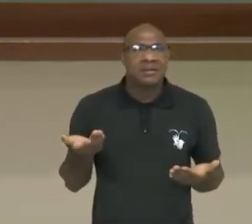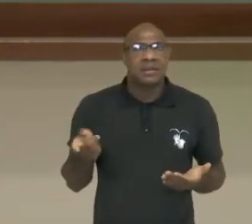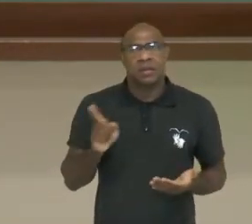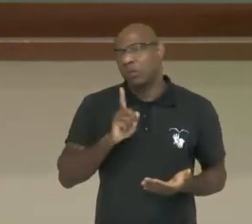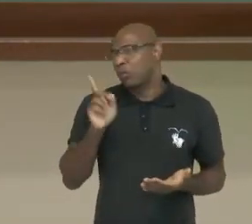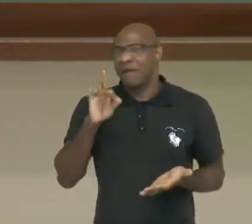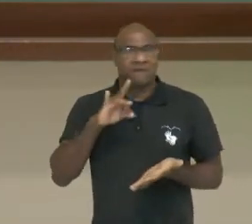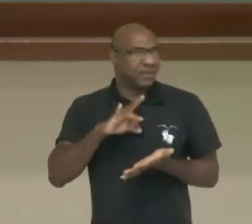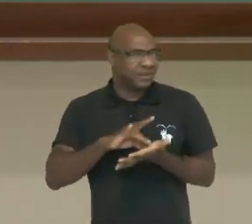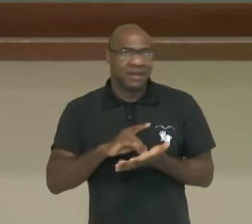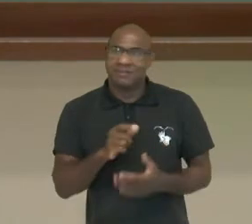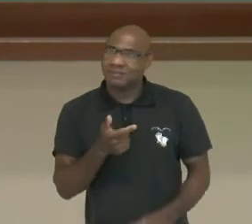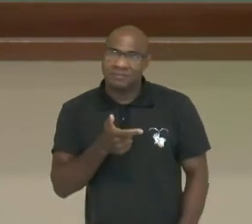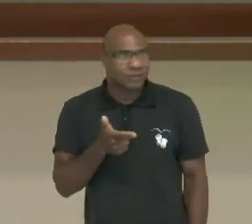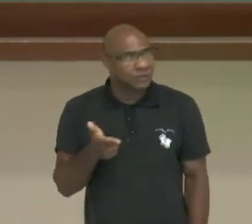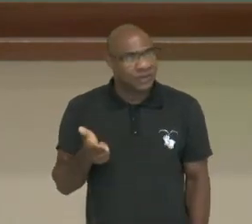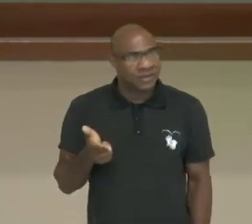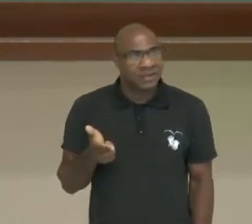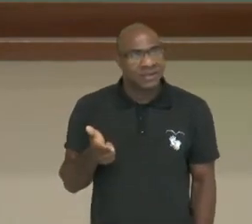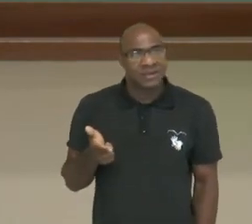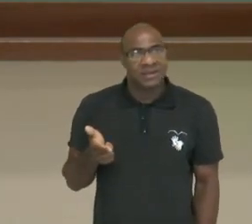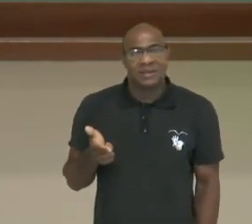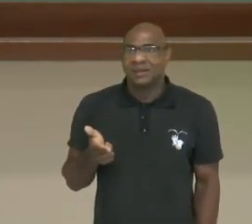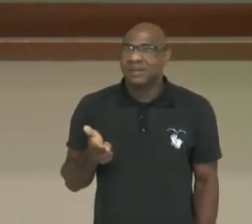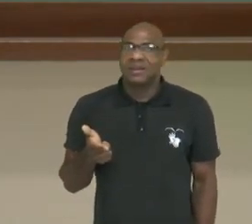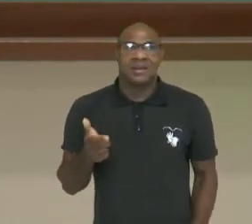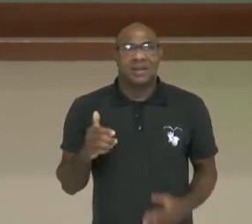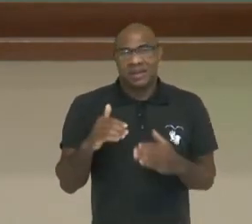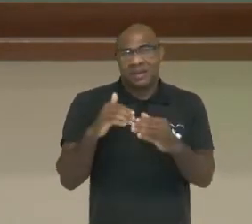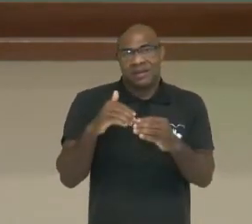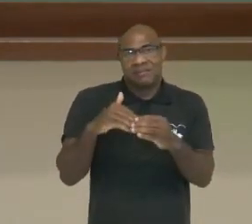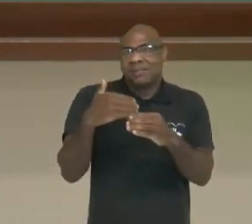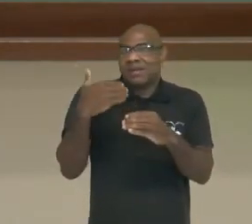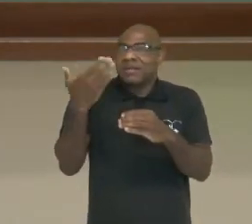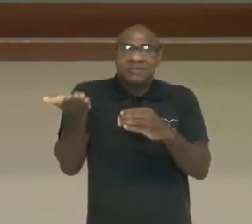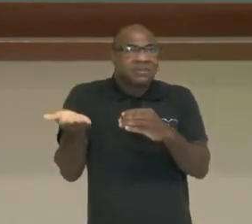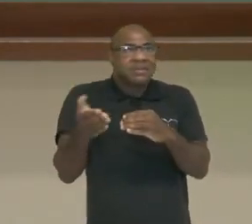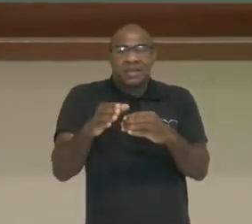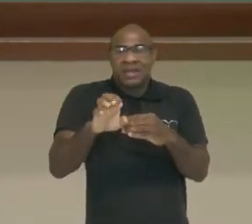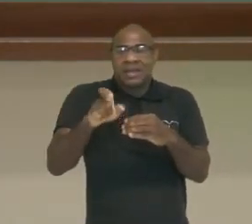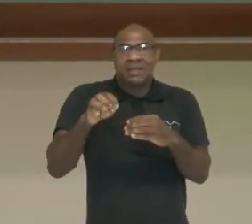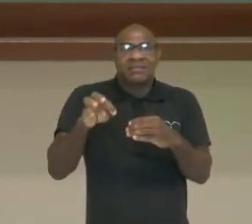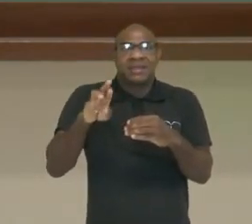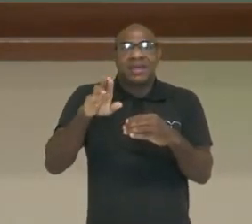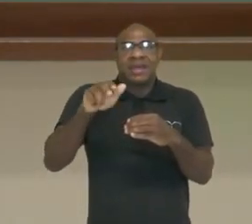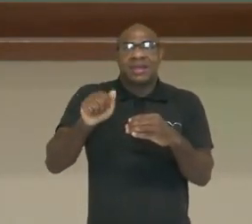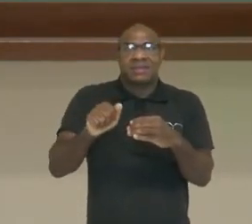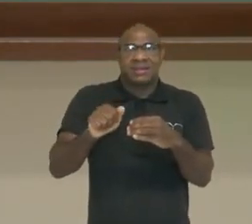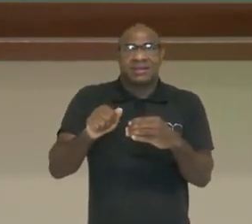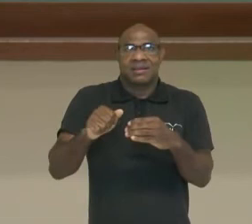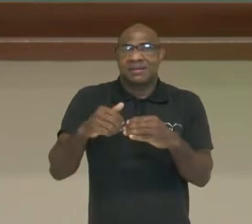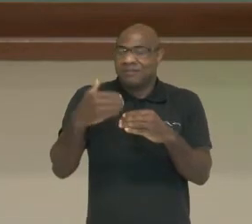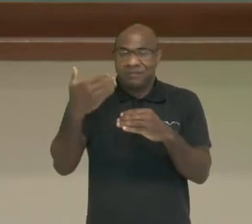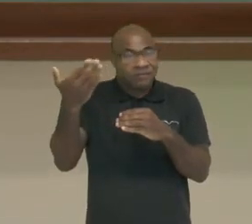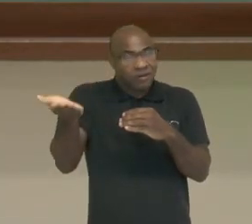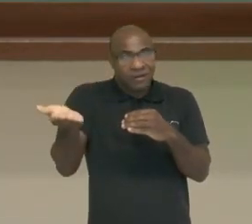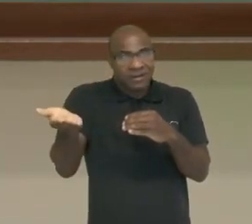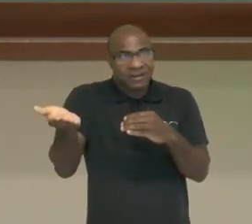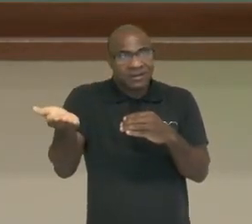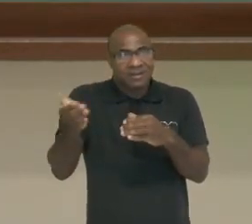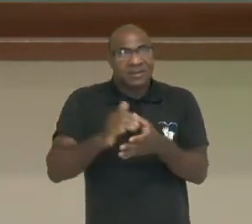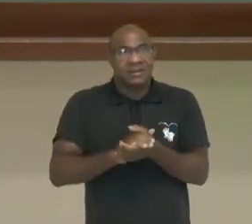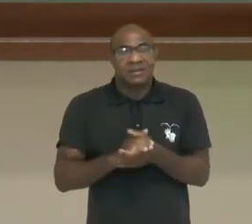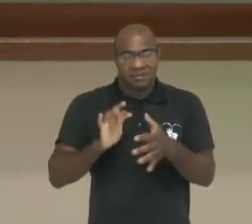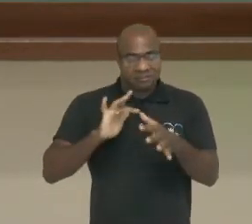verdade. Não é verdade, né? É uma incoerência externa, porque o dado diz que é muito menos que isso, né? Então as redes sociais